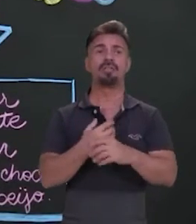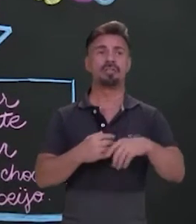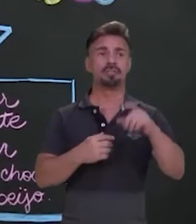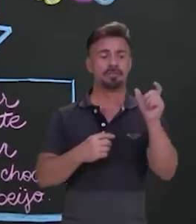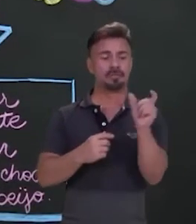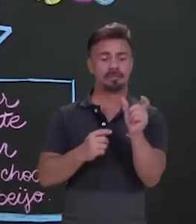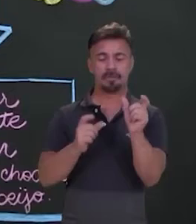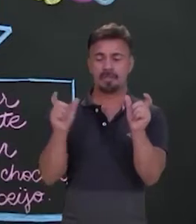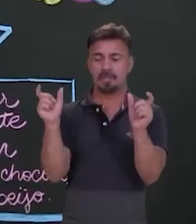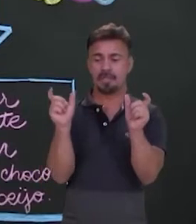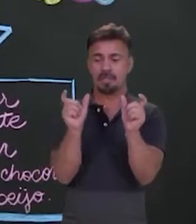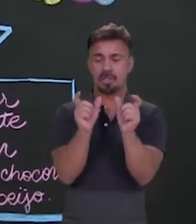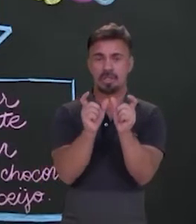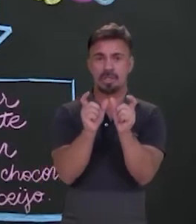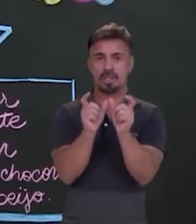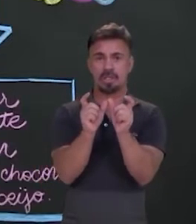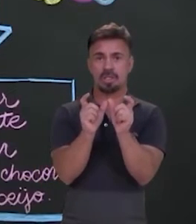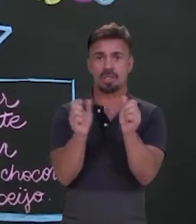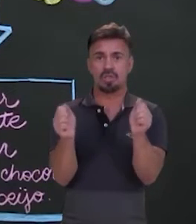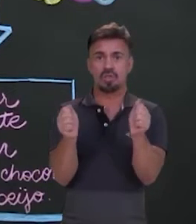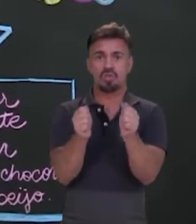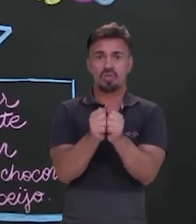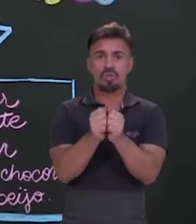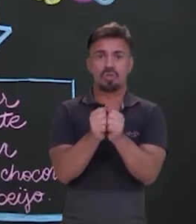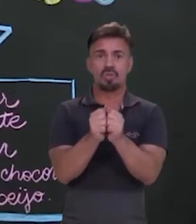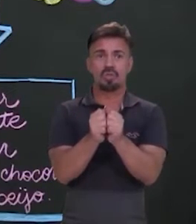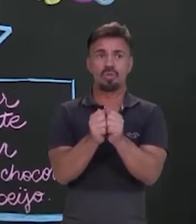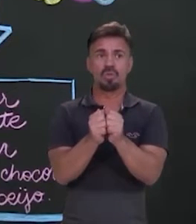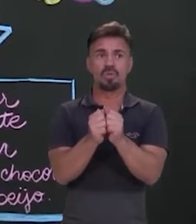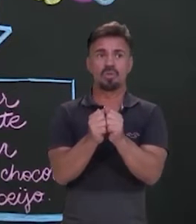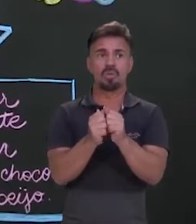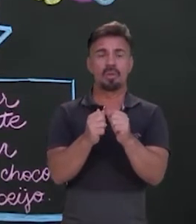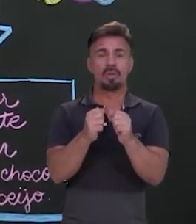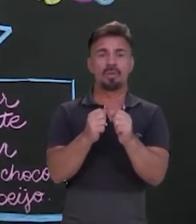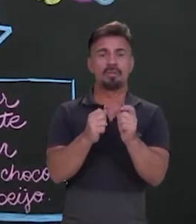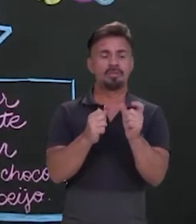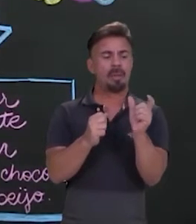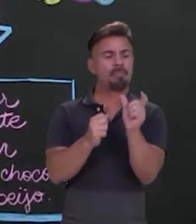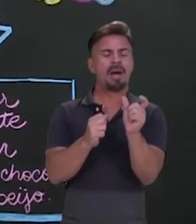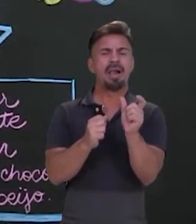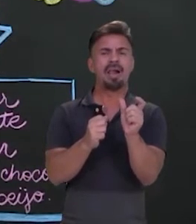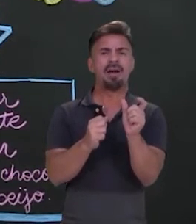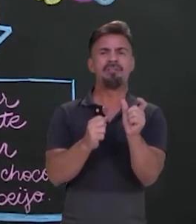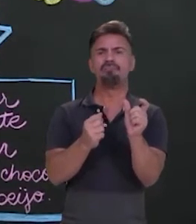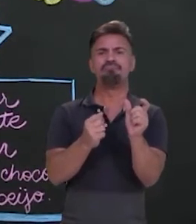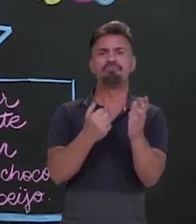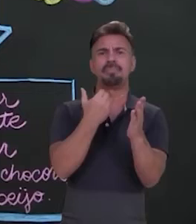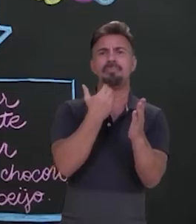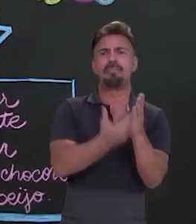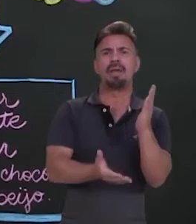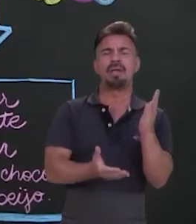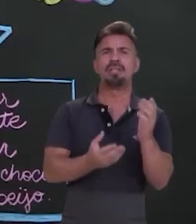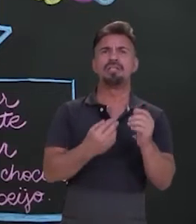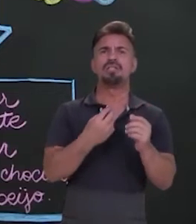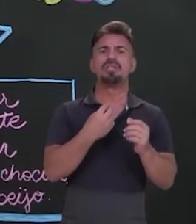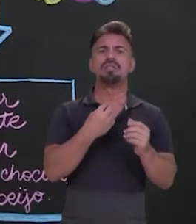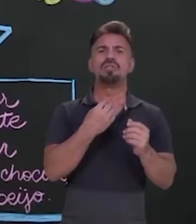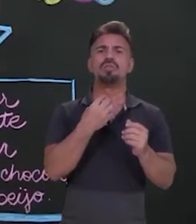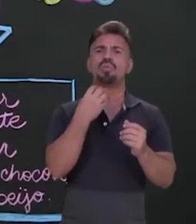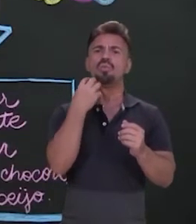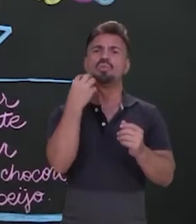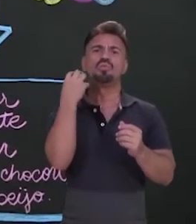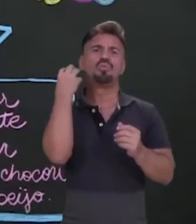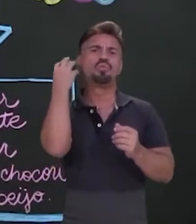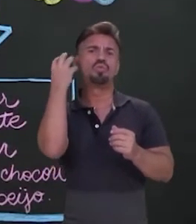dois elementos se unem para formar essa palavra e algum pedacinho ou alguma palavra sai perdendo, ou seja, vai perder um som, vai